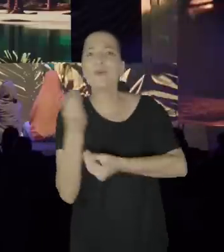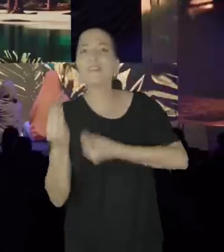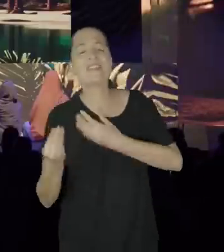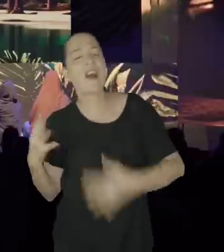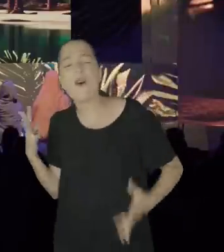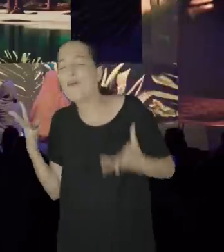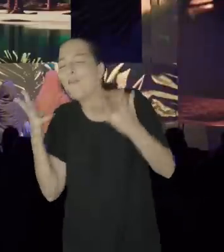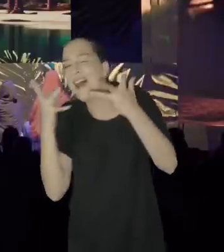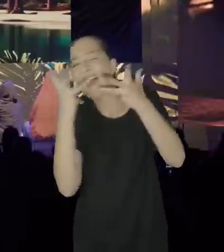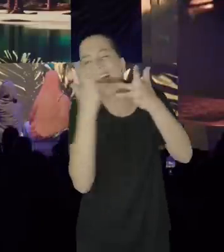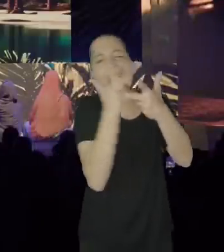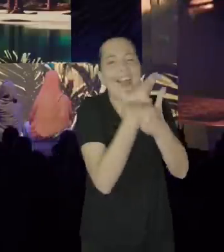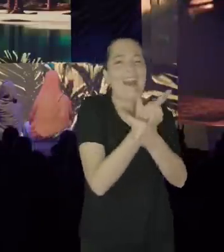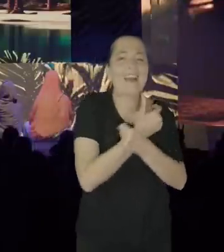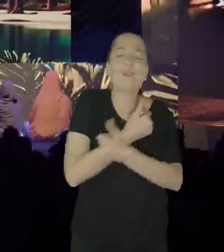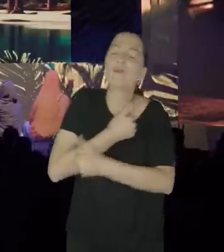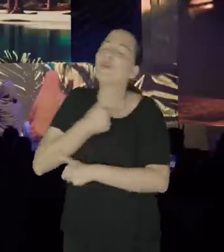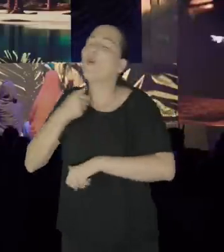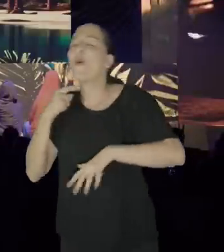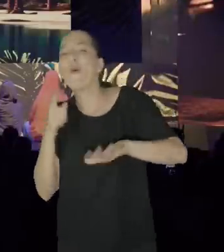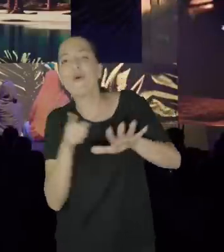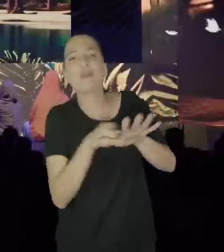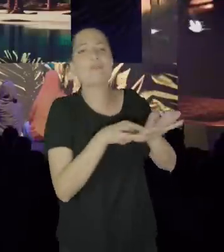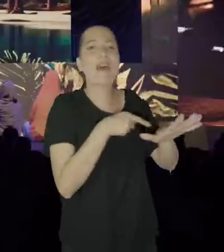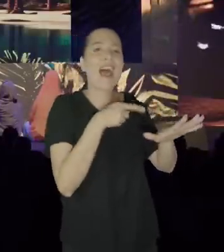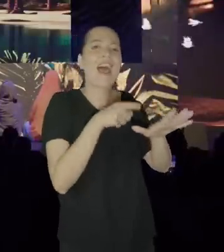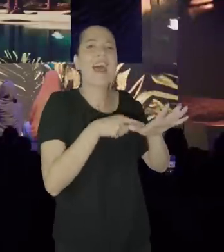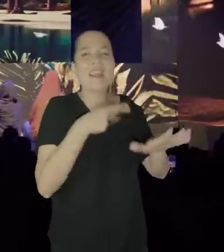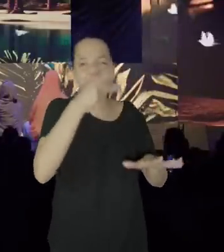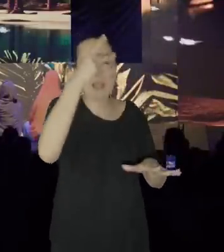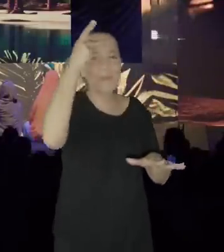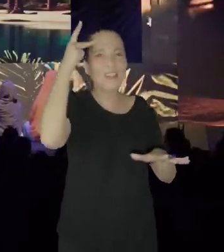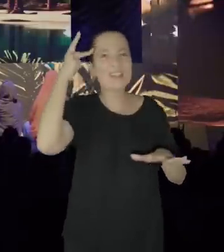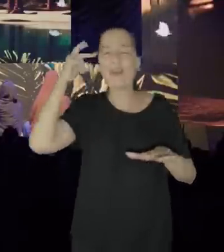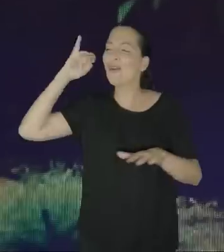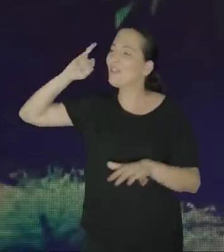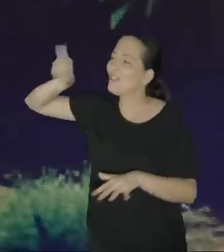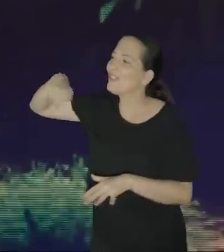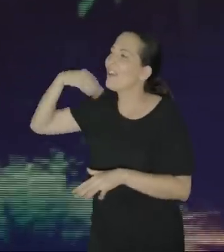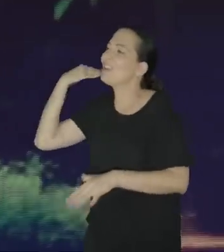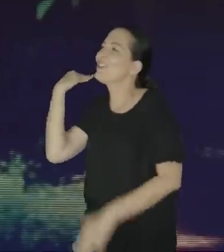Como são belos os pés do